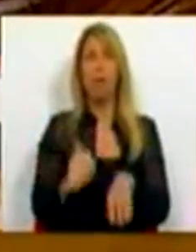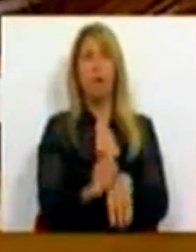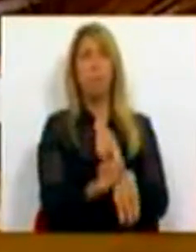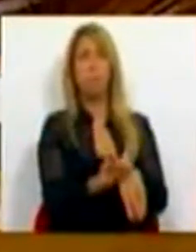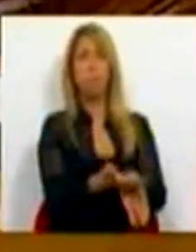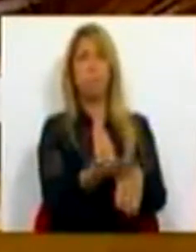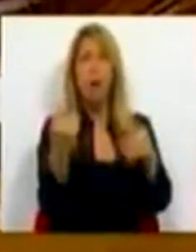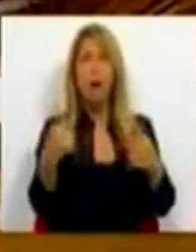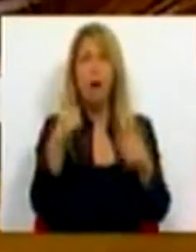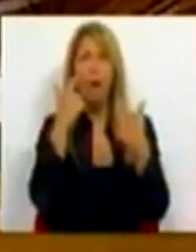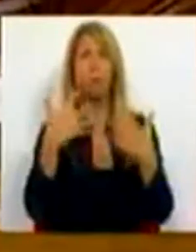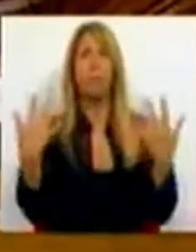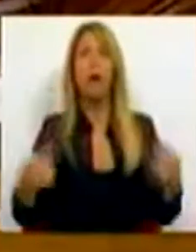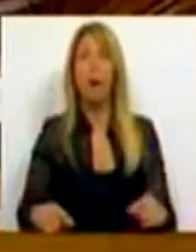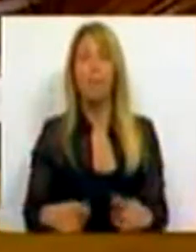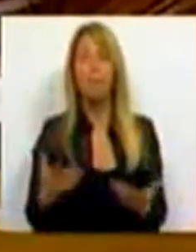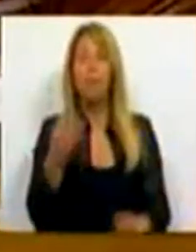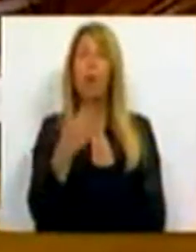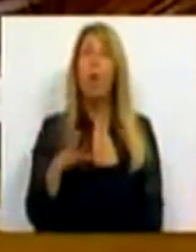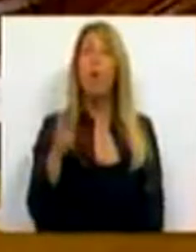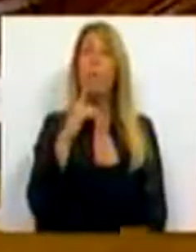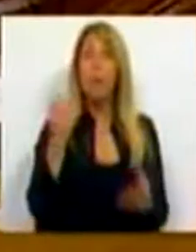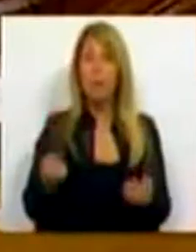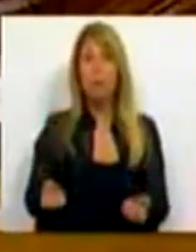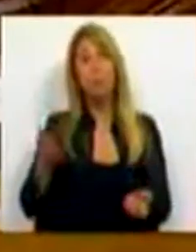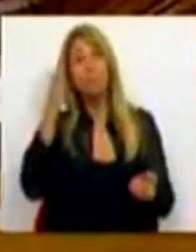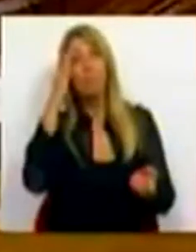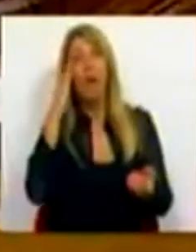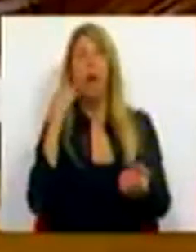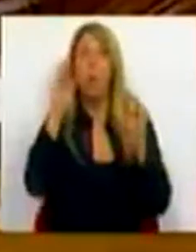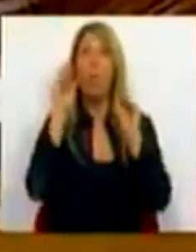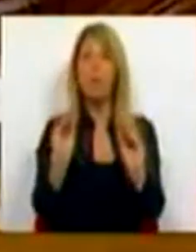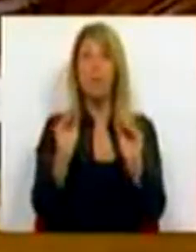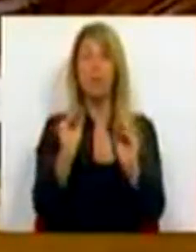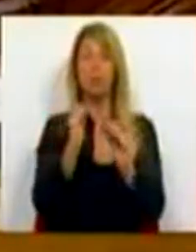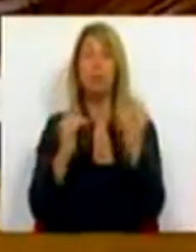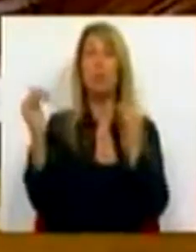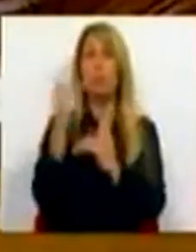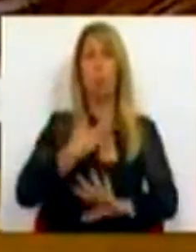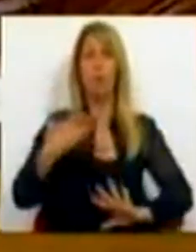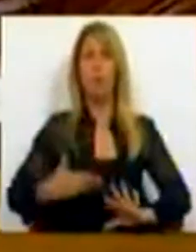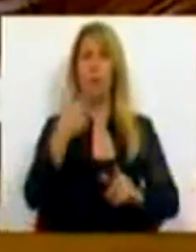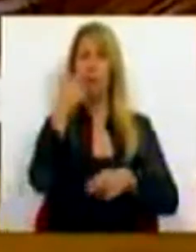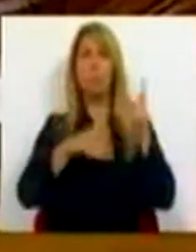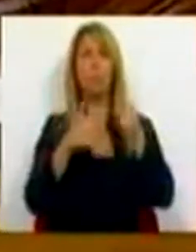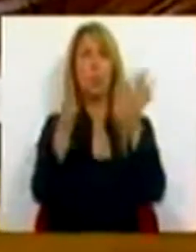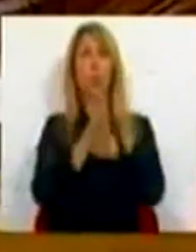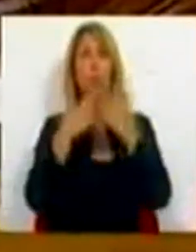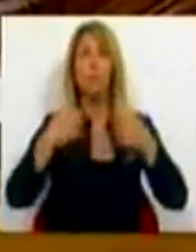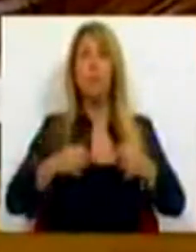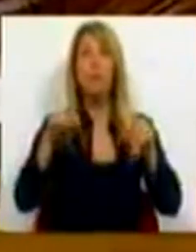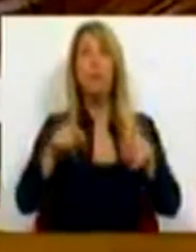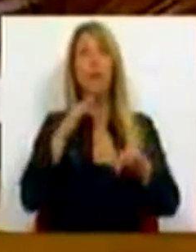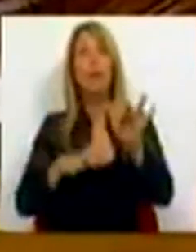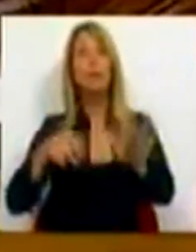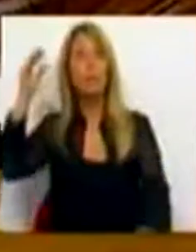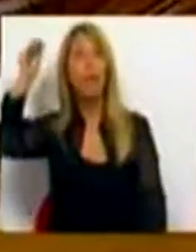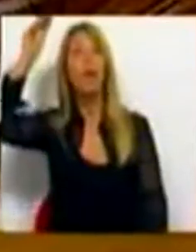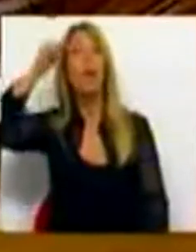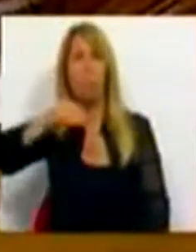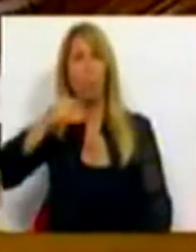maior intensidade. O PS concebe o ensino superior como um direito de todos os cidadãos e aqui, na Assembleia da República, não fugimos